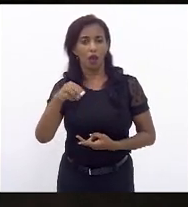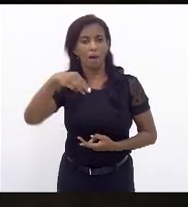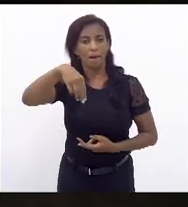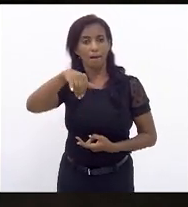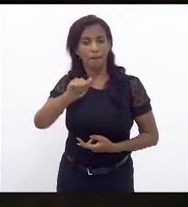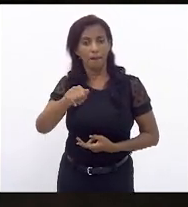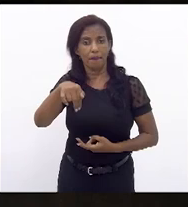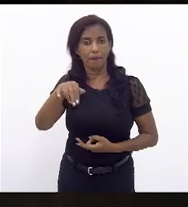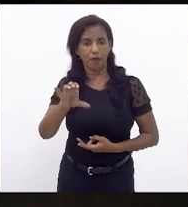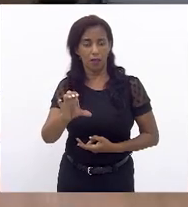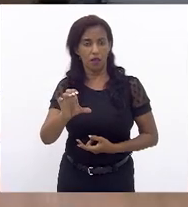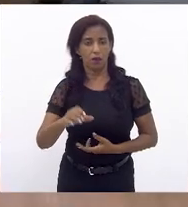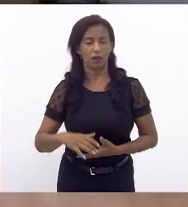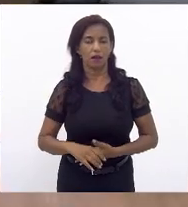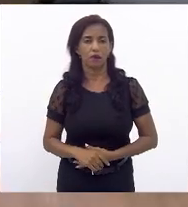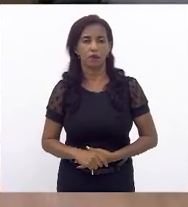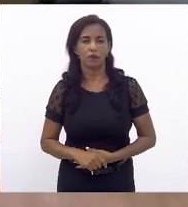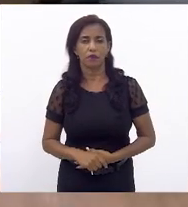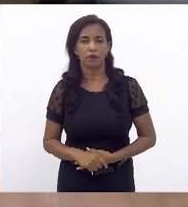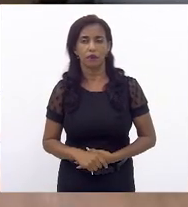Mink.